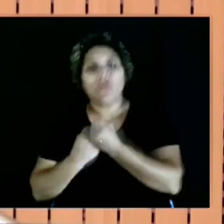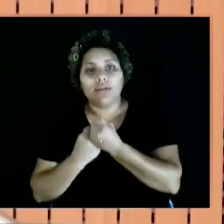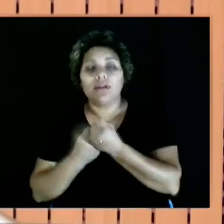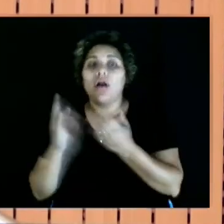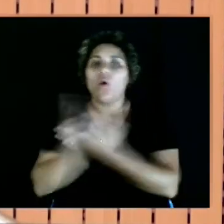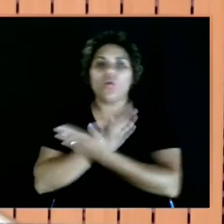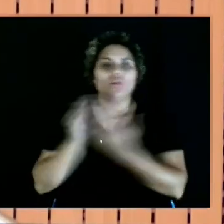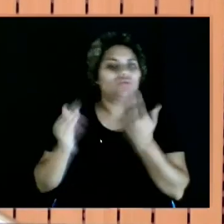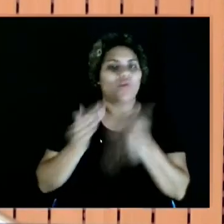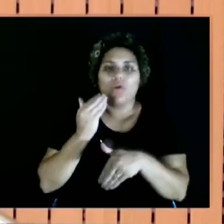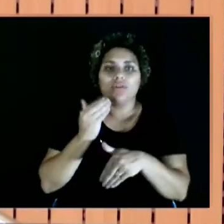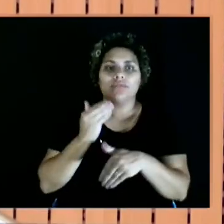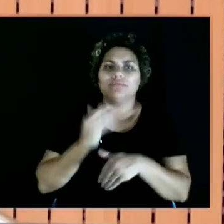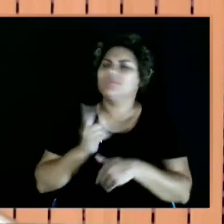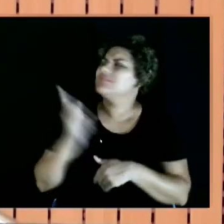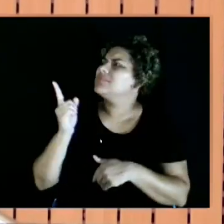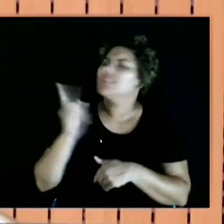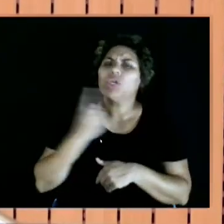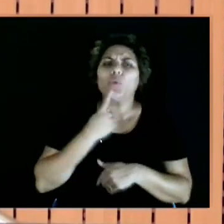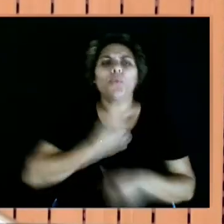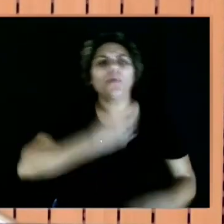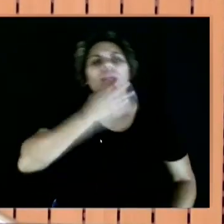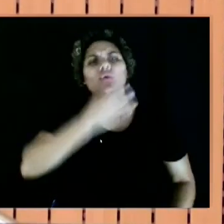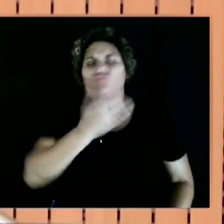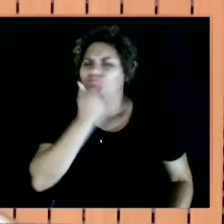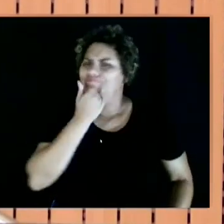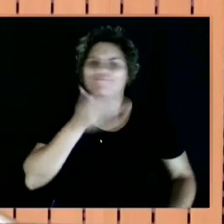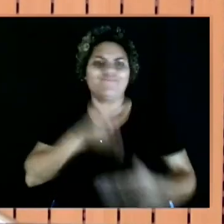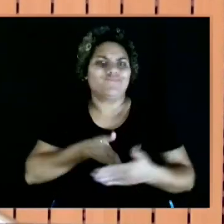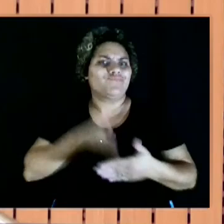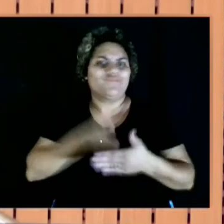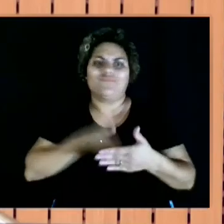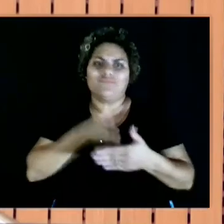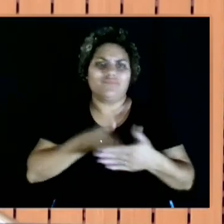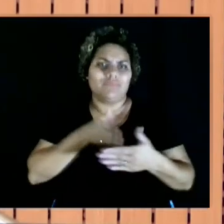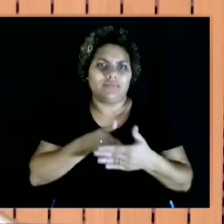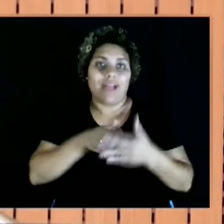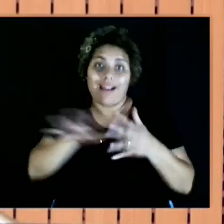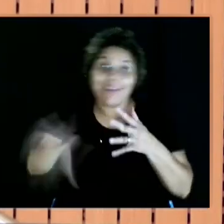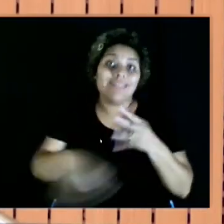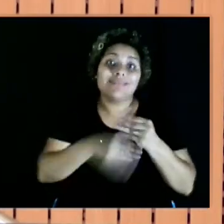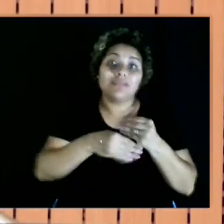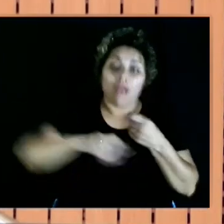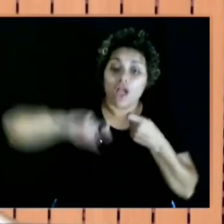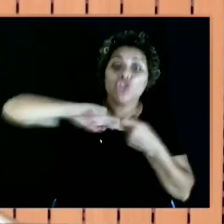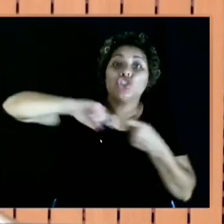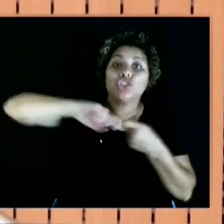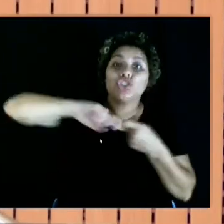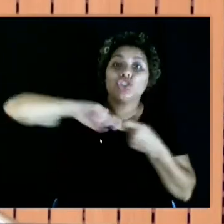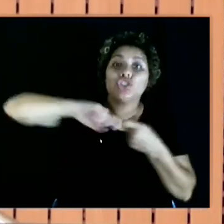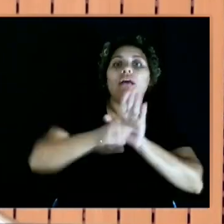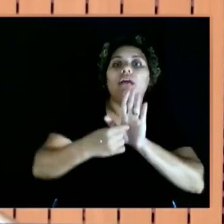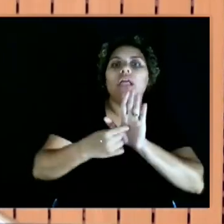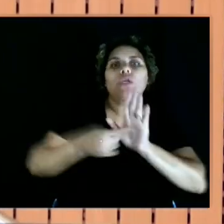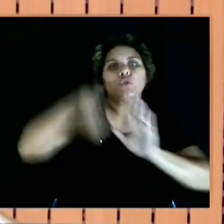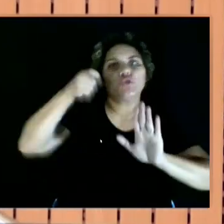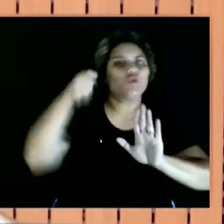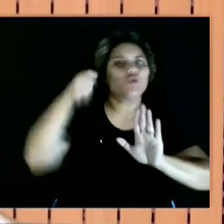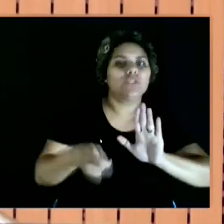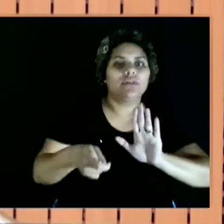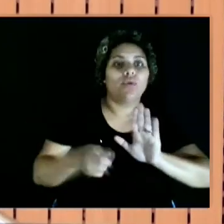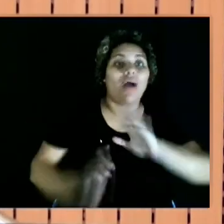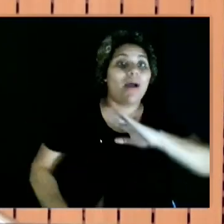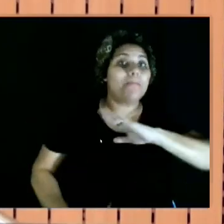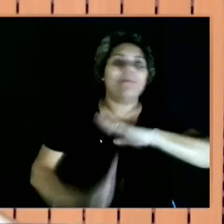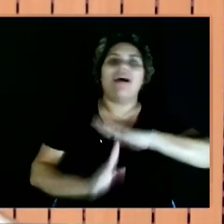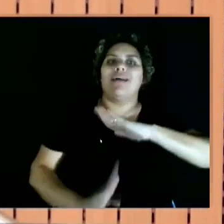restrição. Por que é uma restrição? Porque acrescenta um artigo na lei definindo que o máximo que